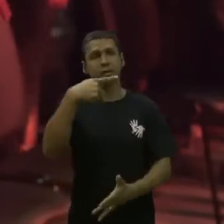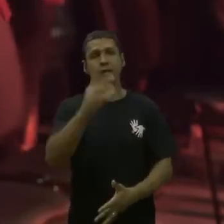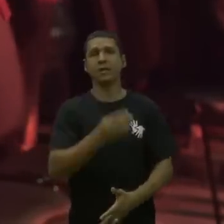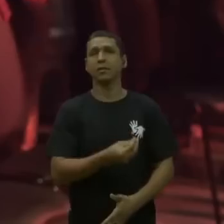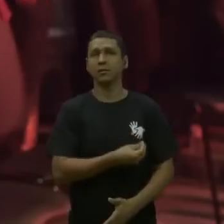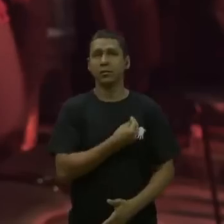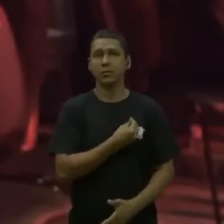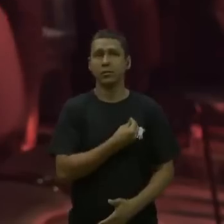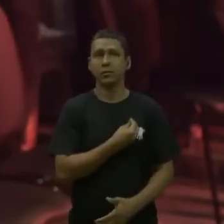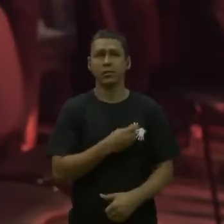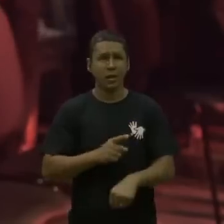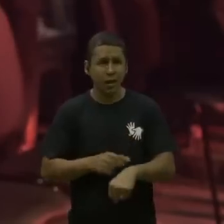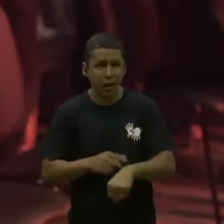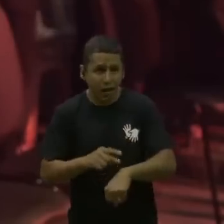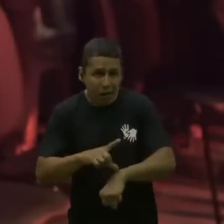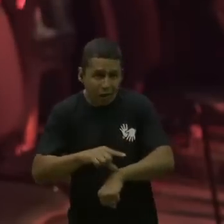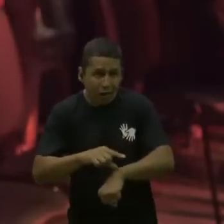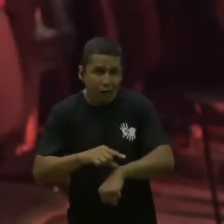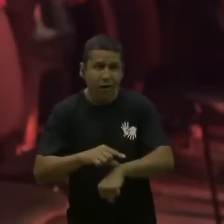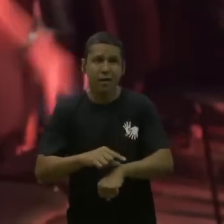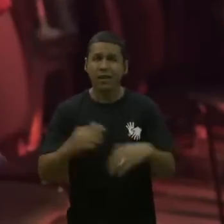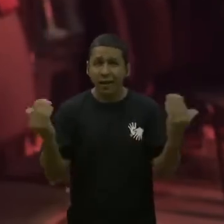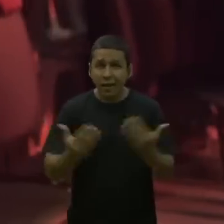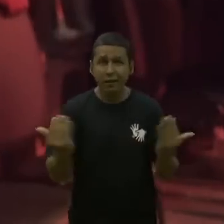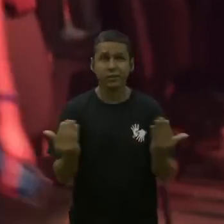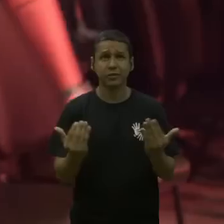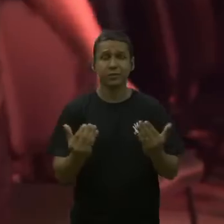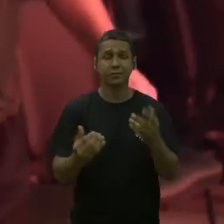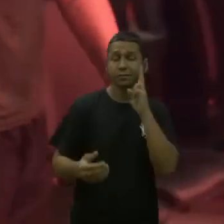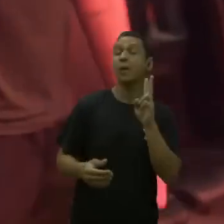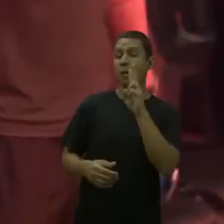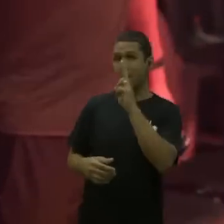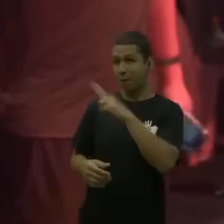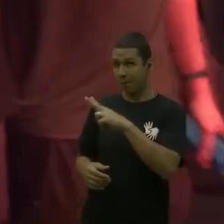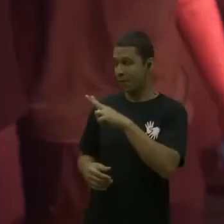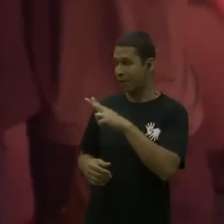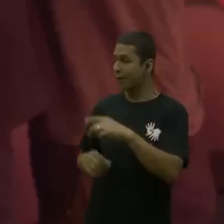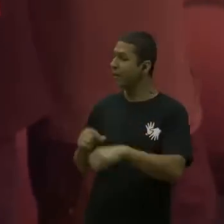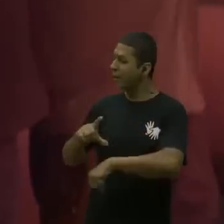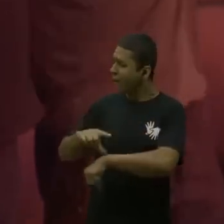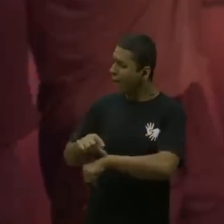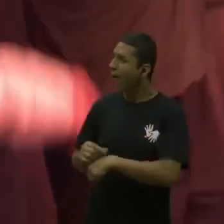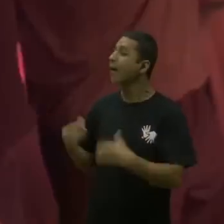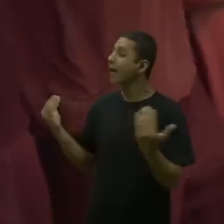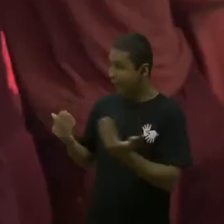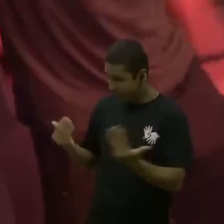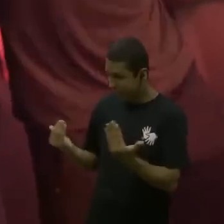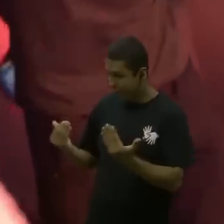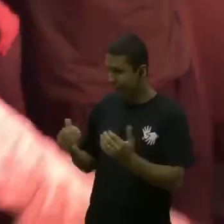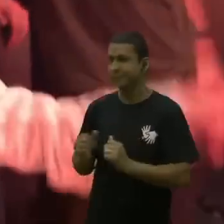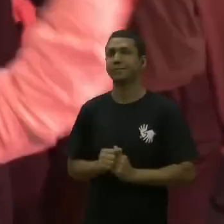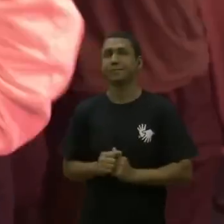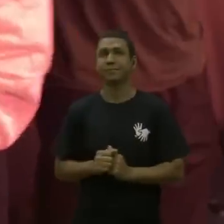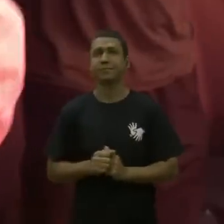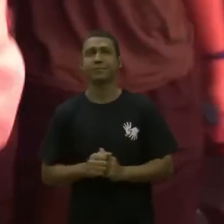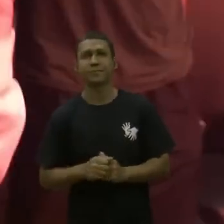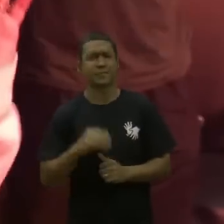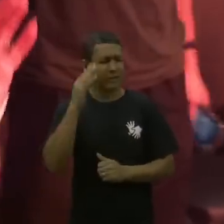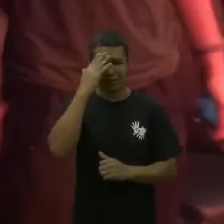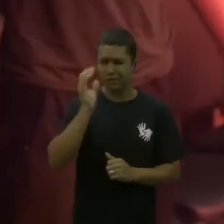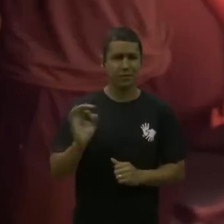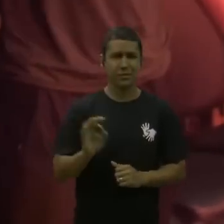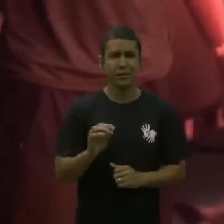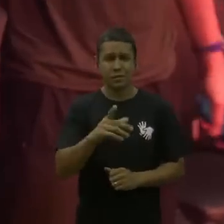ele: a hora é já. Olha para quem está do outro lado e diga para ele: a hora é já. Eu não sei se você